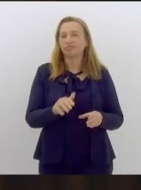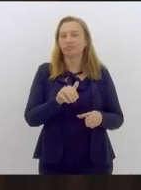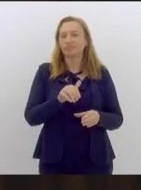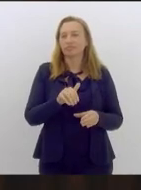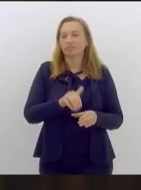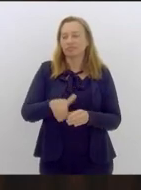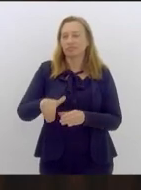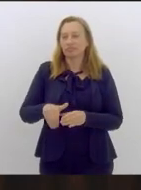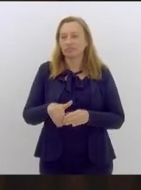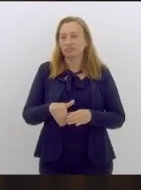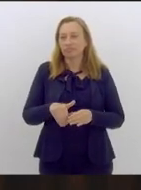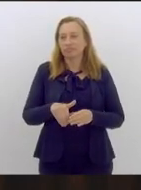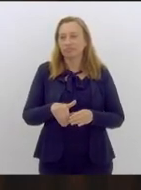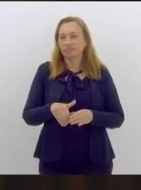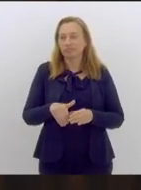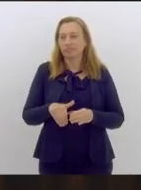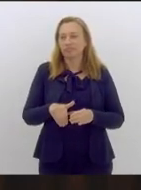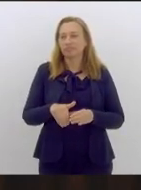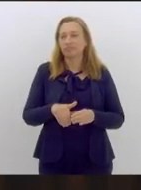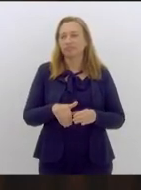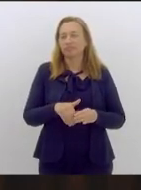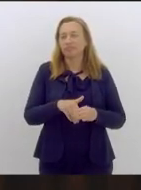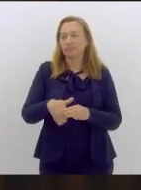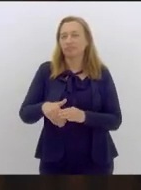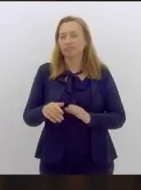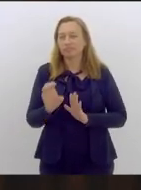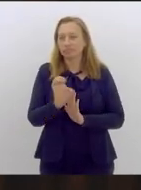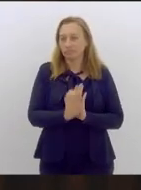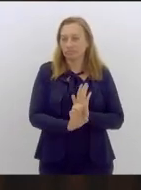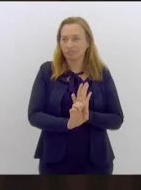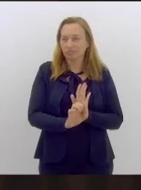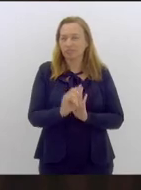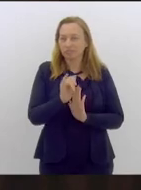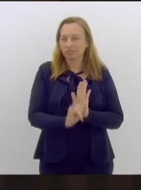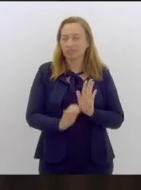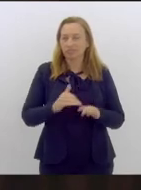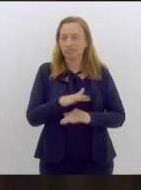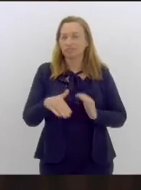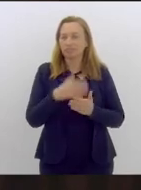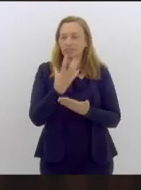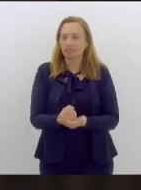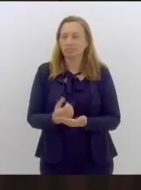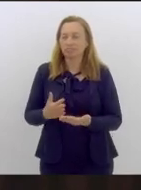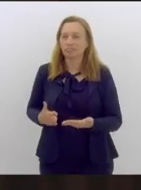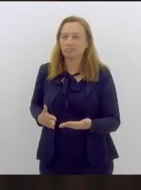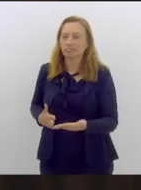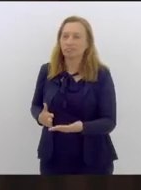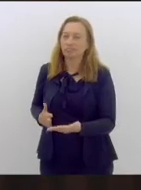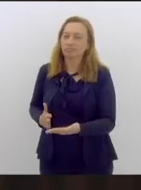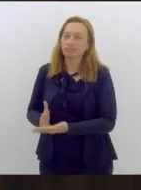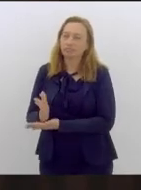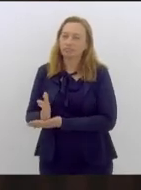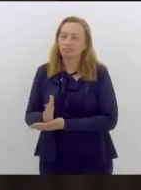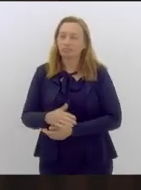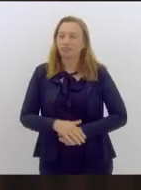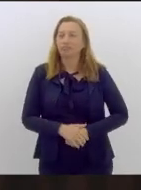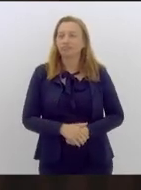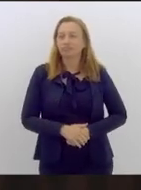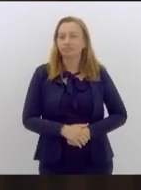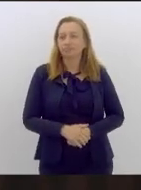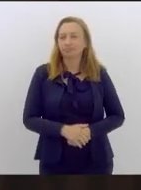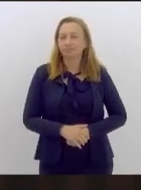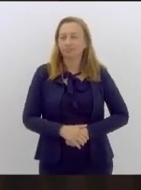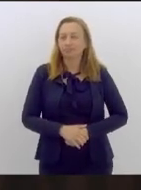discussão. Em votação, a emenda de redação. Os senhores que aprovam, permaneçam como estão.